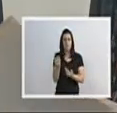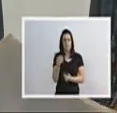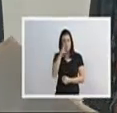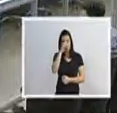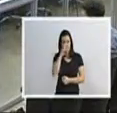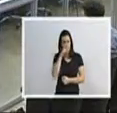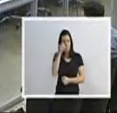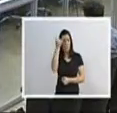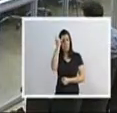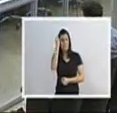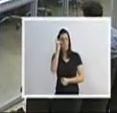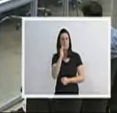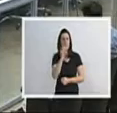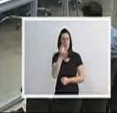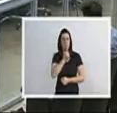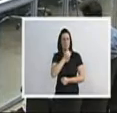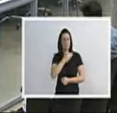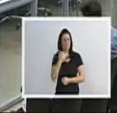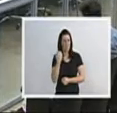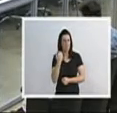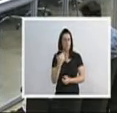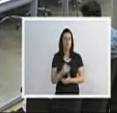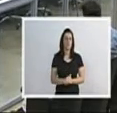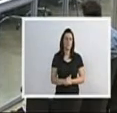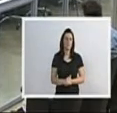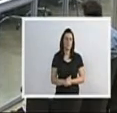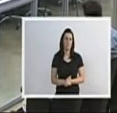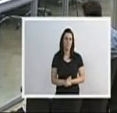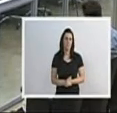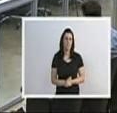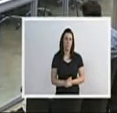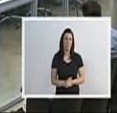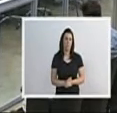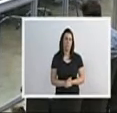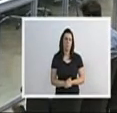Em discussão, em votação.